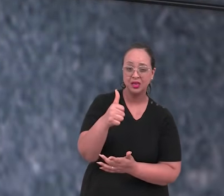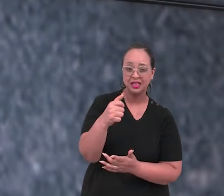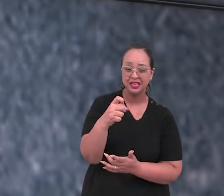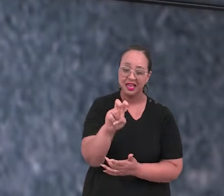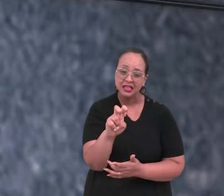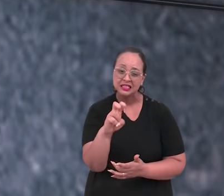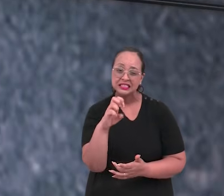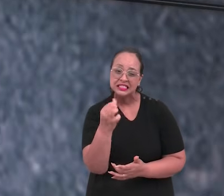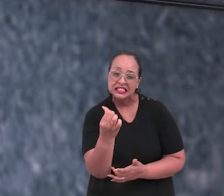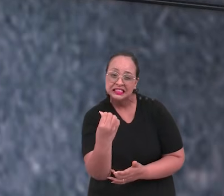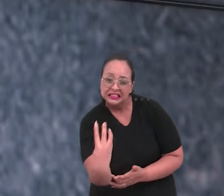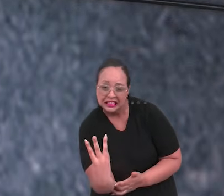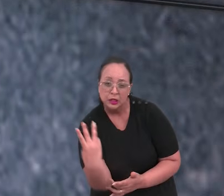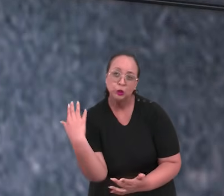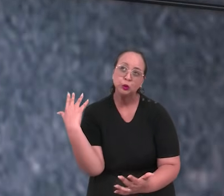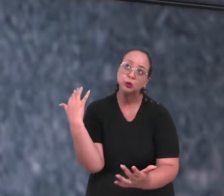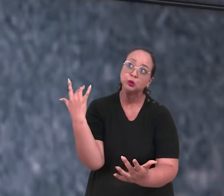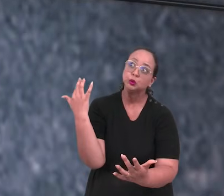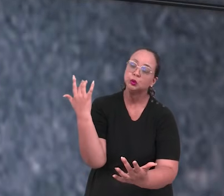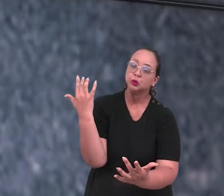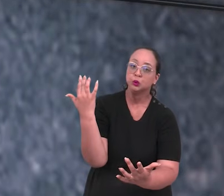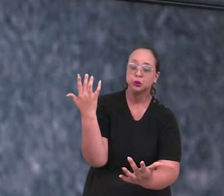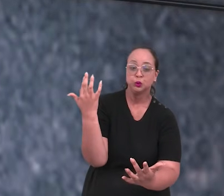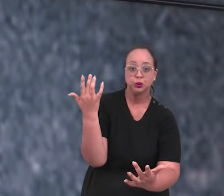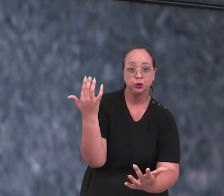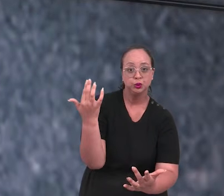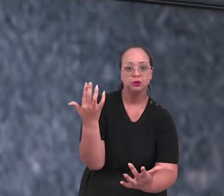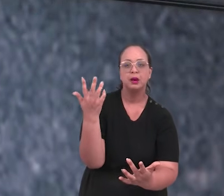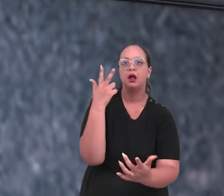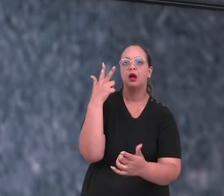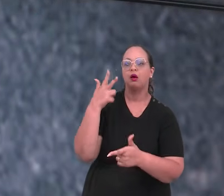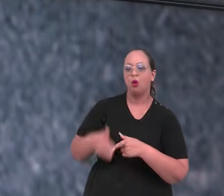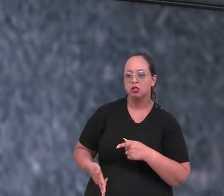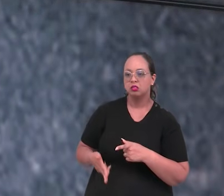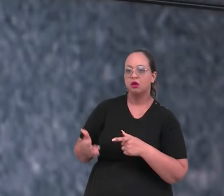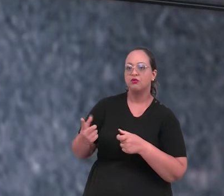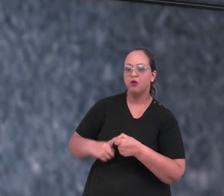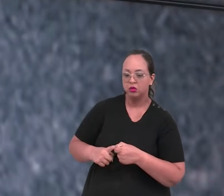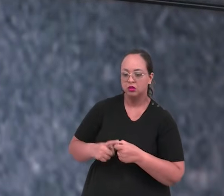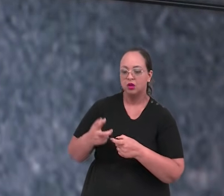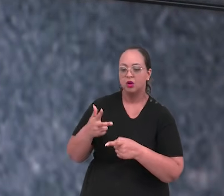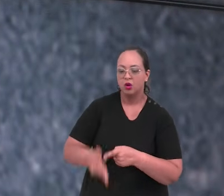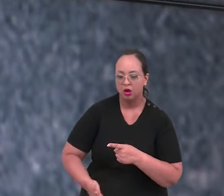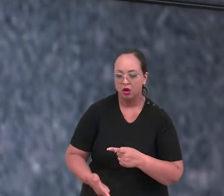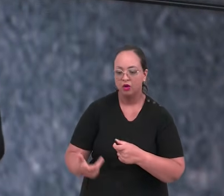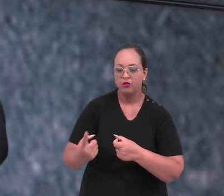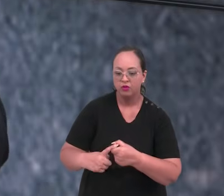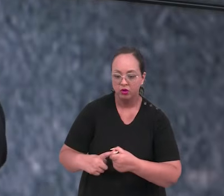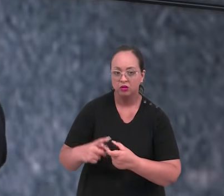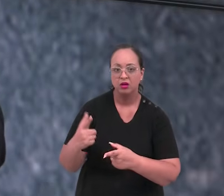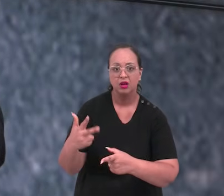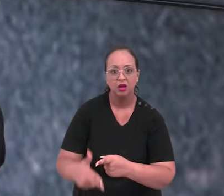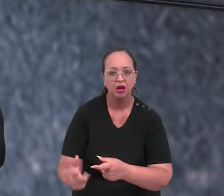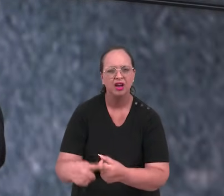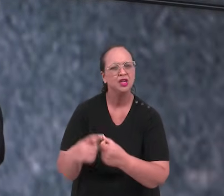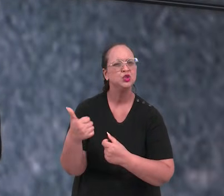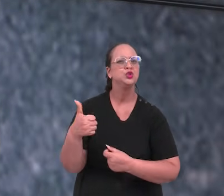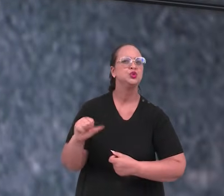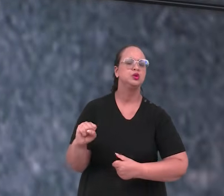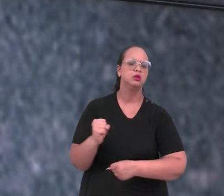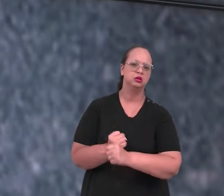várias reuniões. O concílio foi interrompido, retomado várias vezes. E ao longo desses 18 anos, a